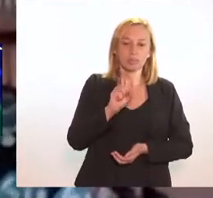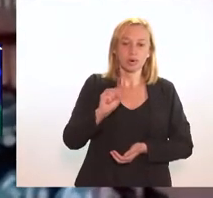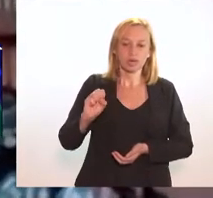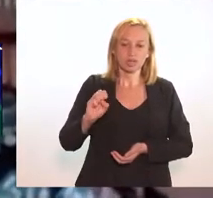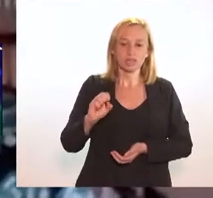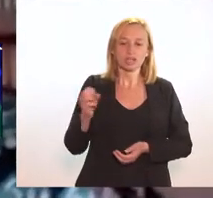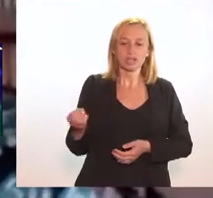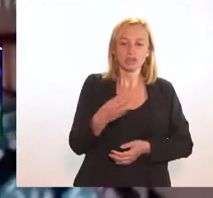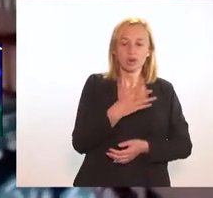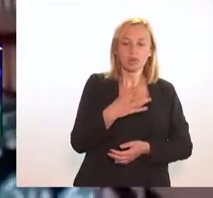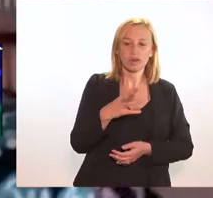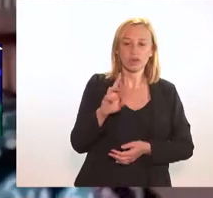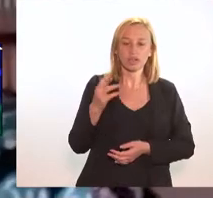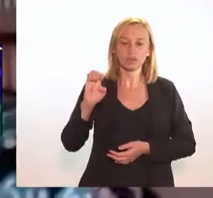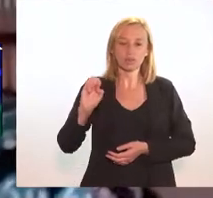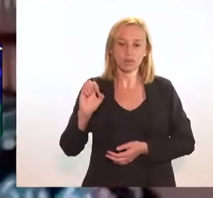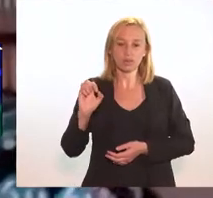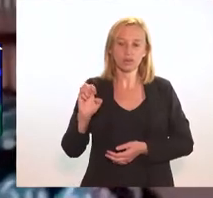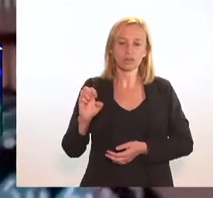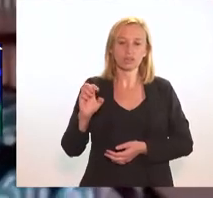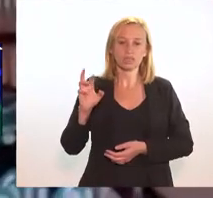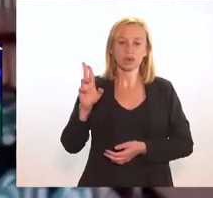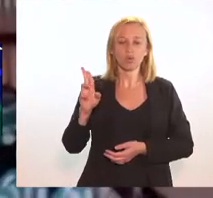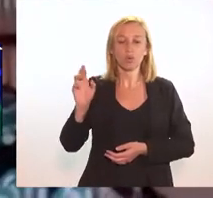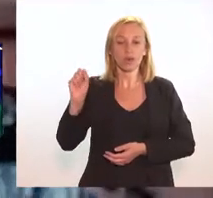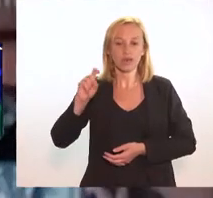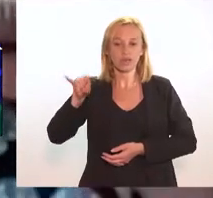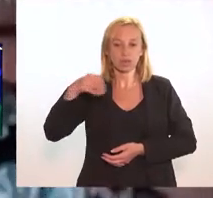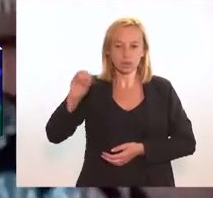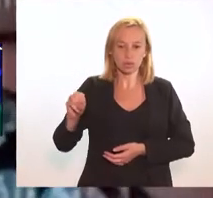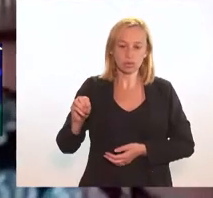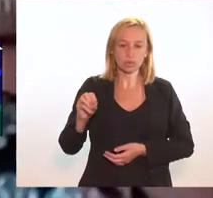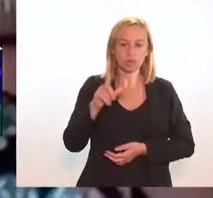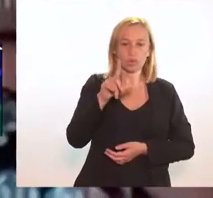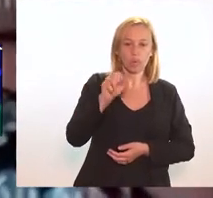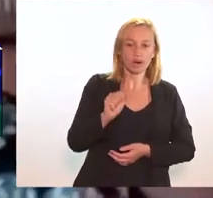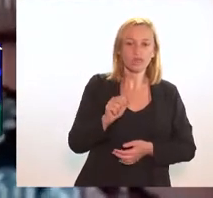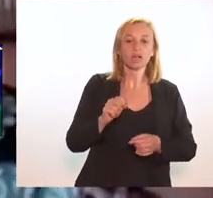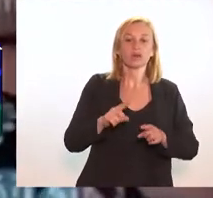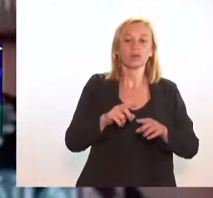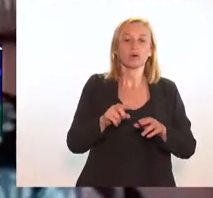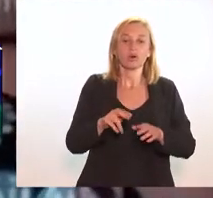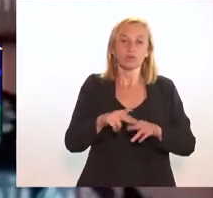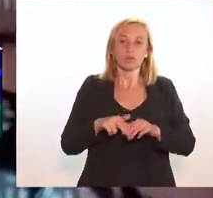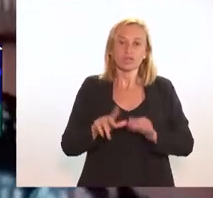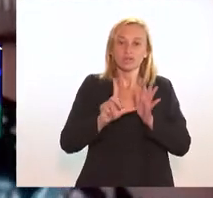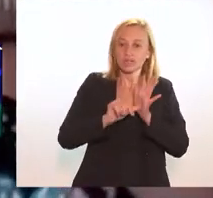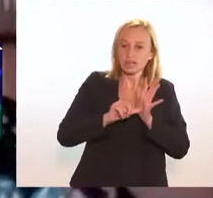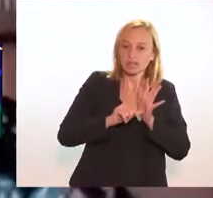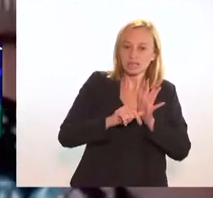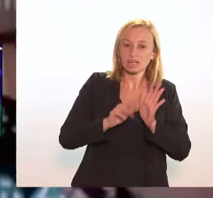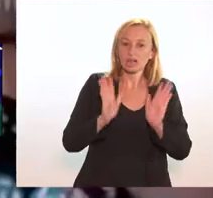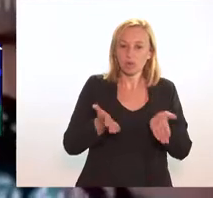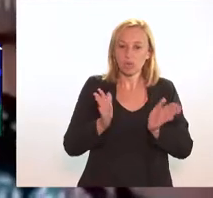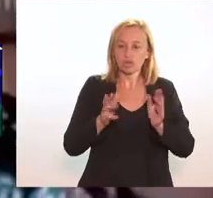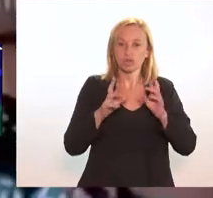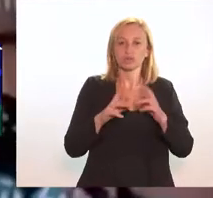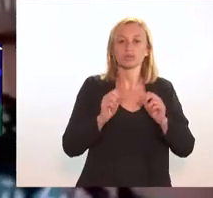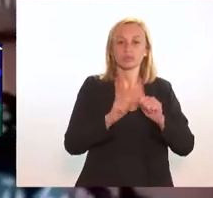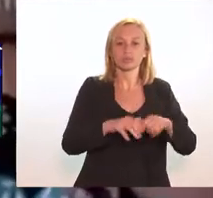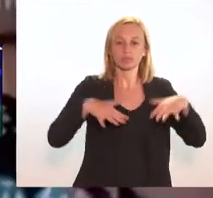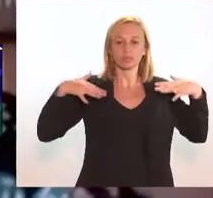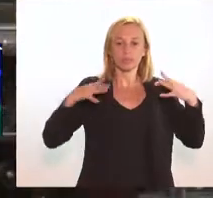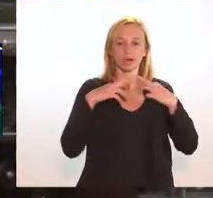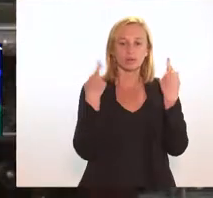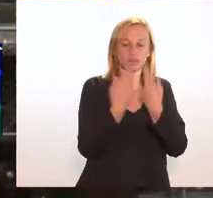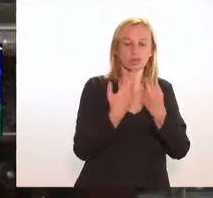UESO, Universidade Estadual da Zona Oeste, Luanda. Por isso, ele vai se atrasar para a sessão plenária de hoje. Muito obrigada,